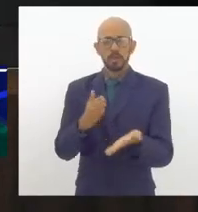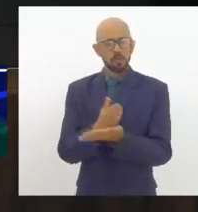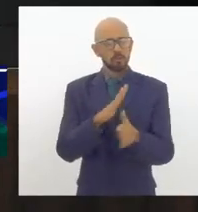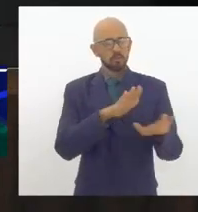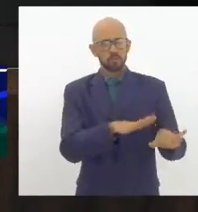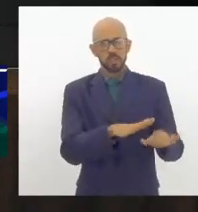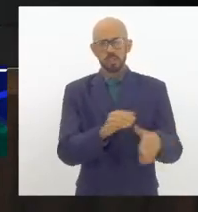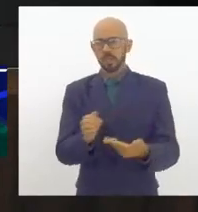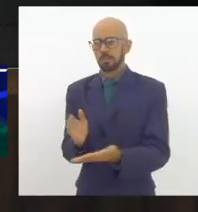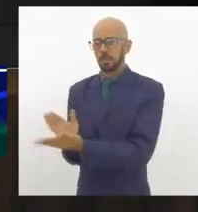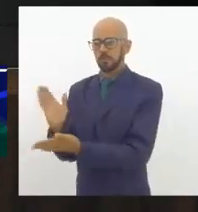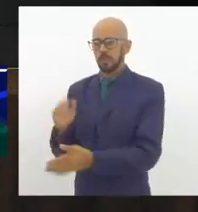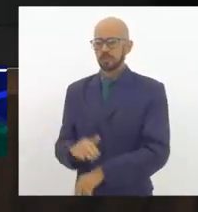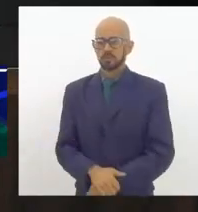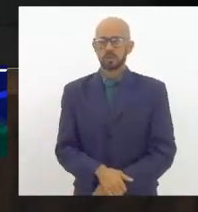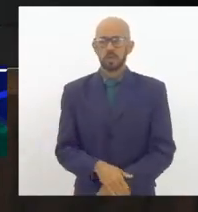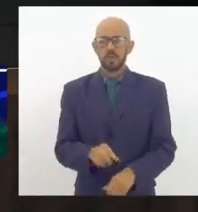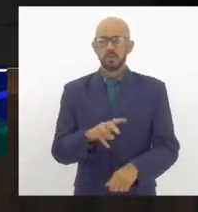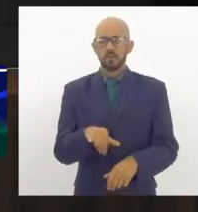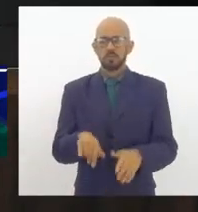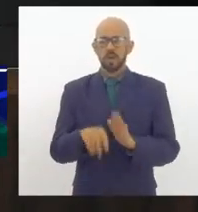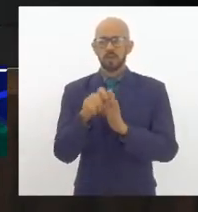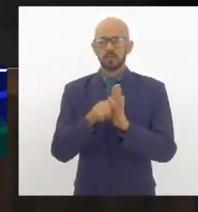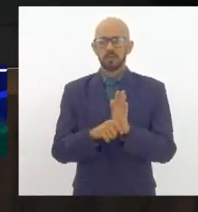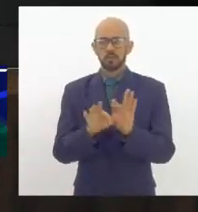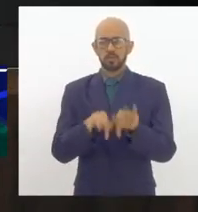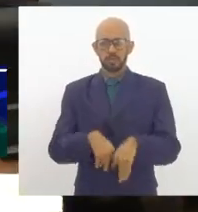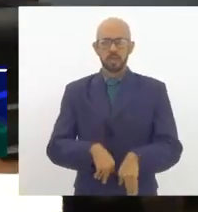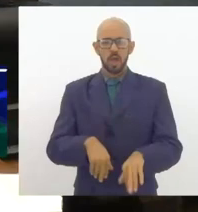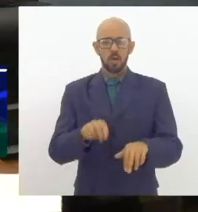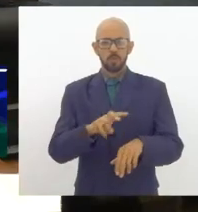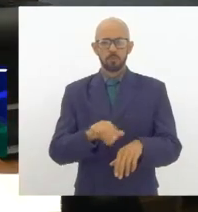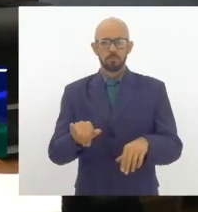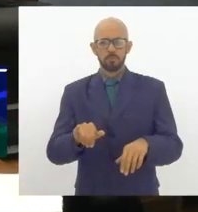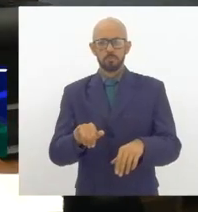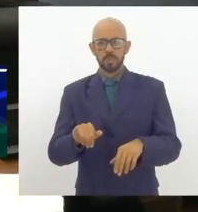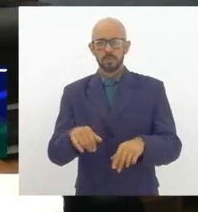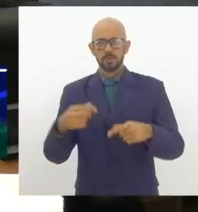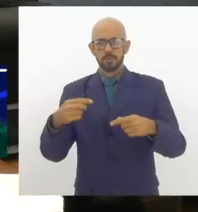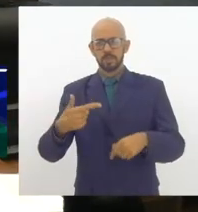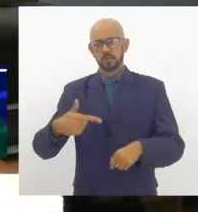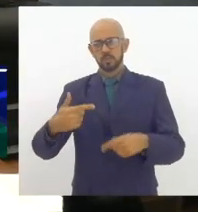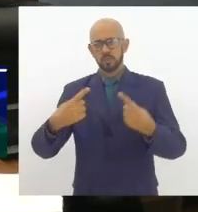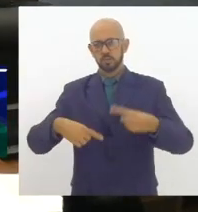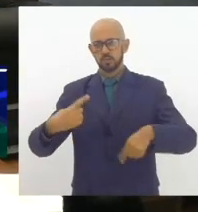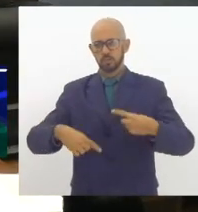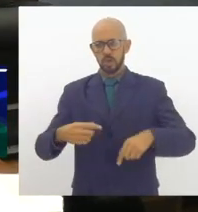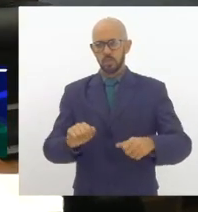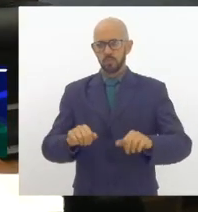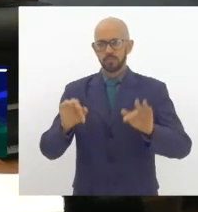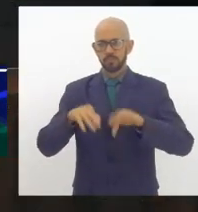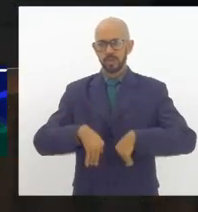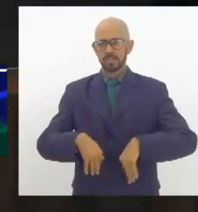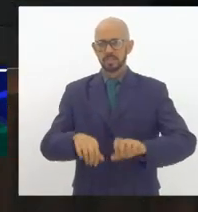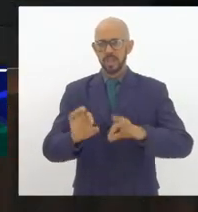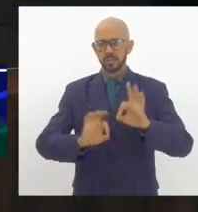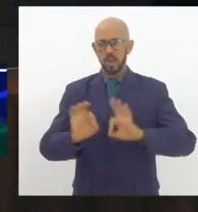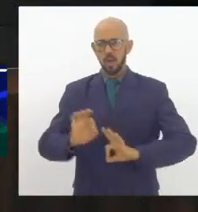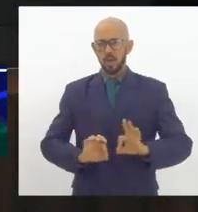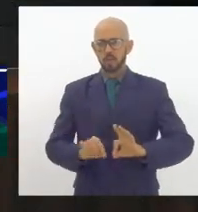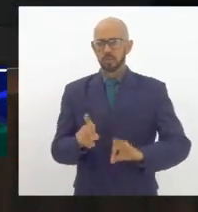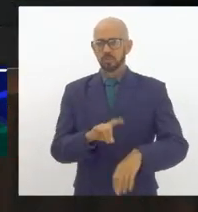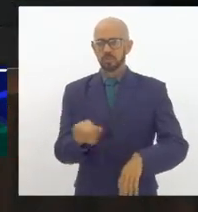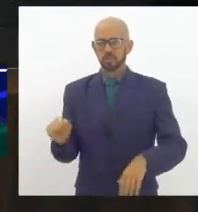aprovam permaneçam Como estão aprovado vai redação do vencido a segunda discussão nada mais a tratar na ordem do dia presidência agradece